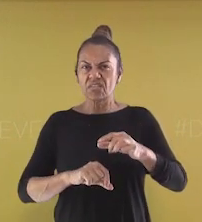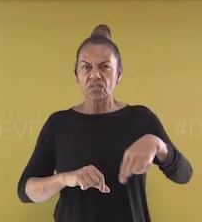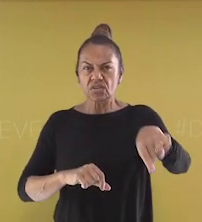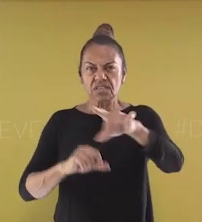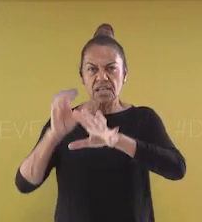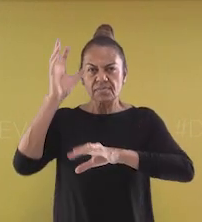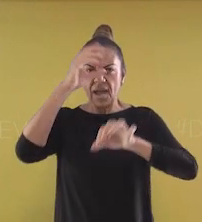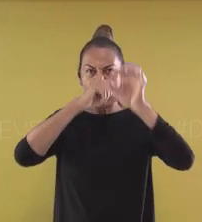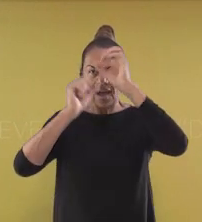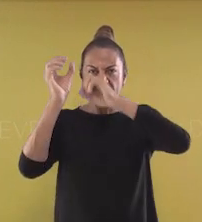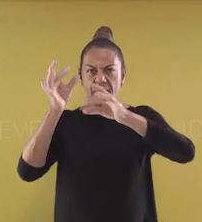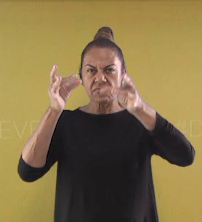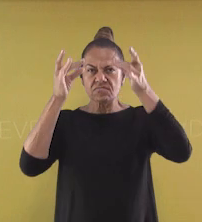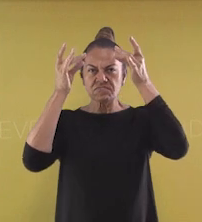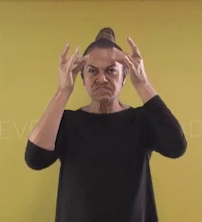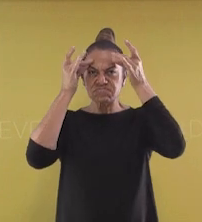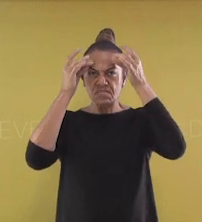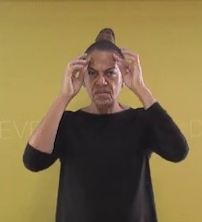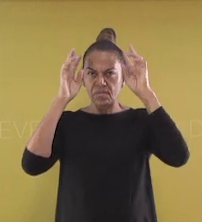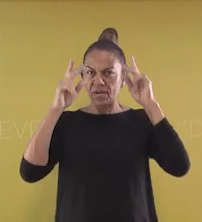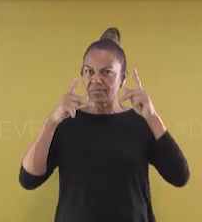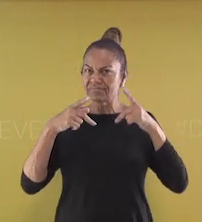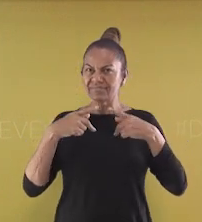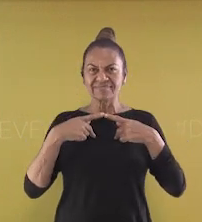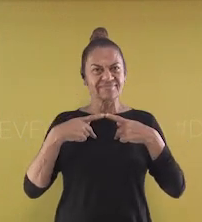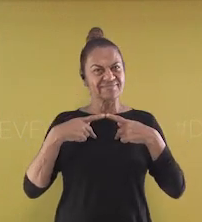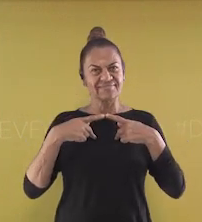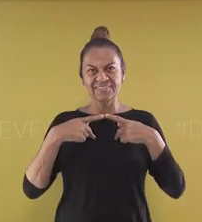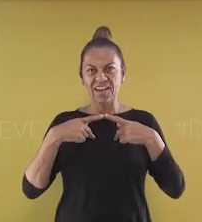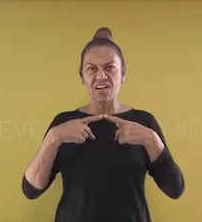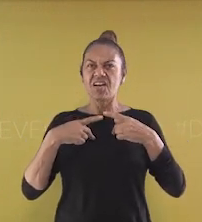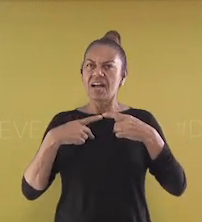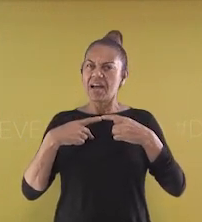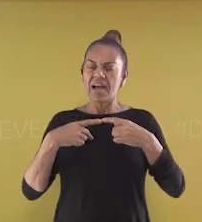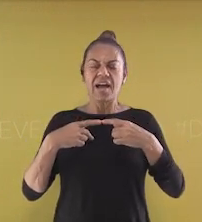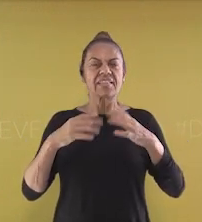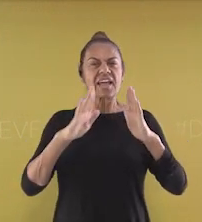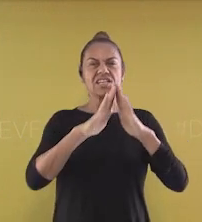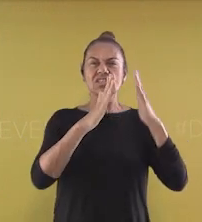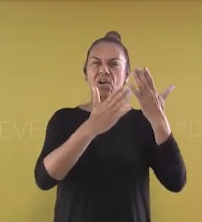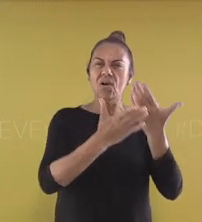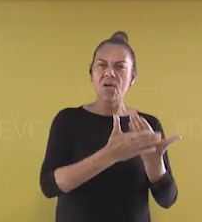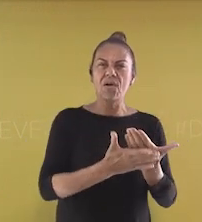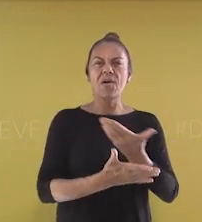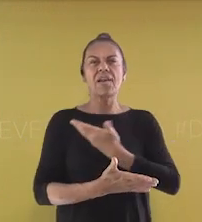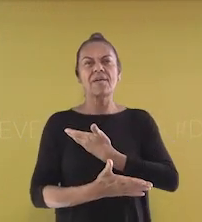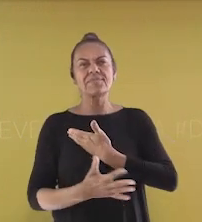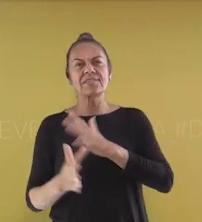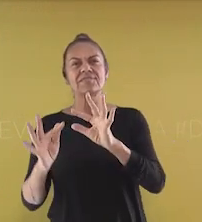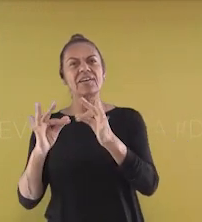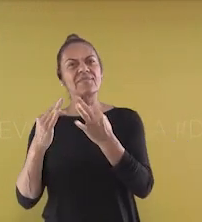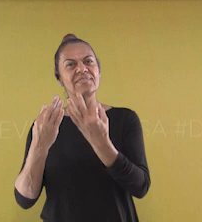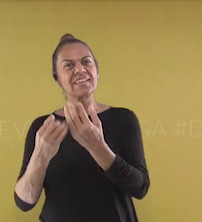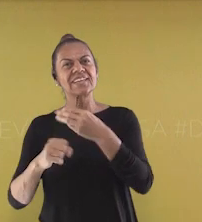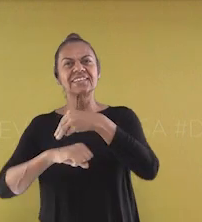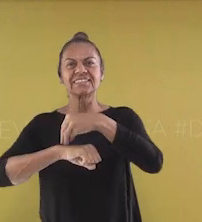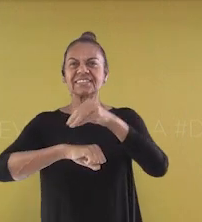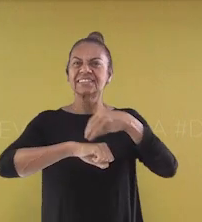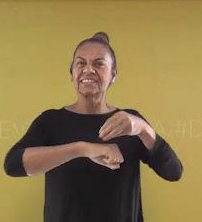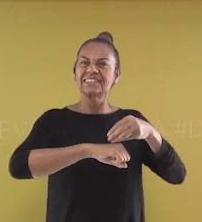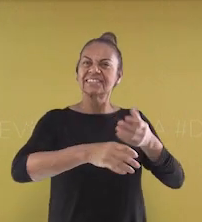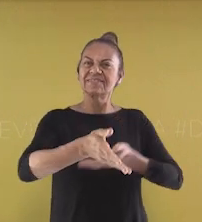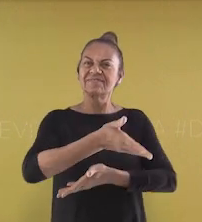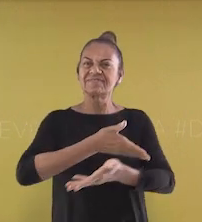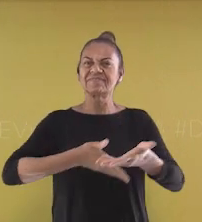nosso encontro de hoje só para vocês. Levem essa discussão para a escola, amigos e familiares. É muito importante